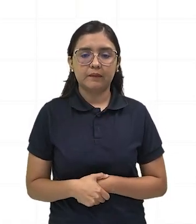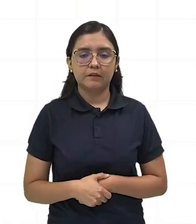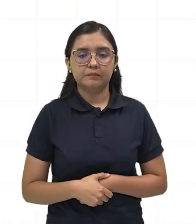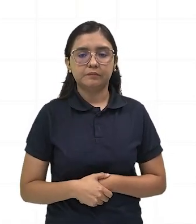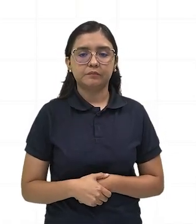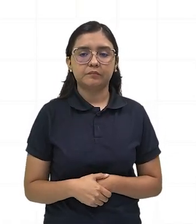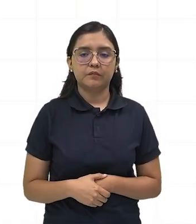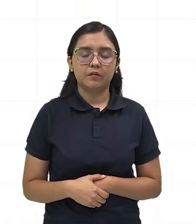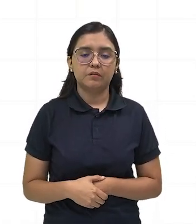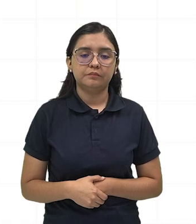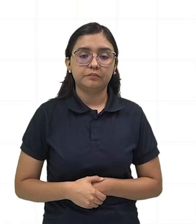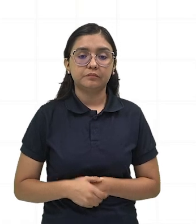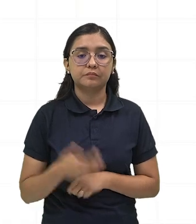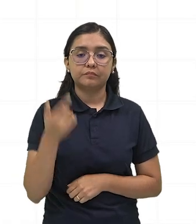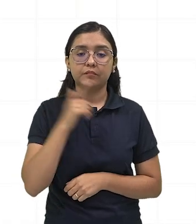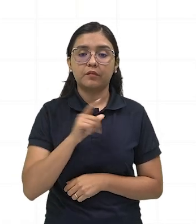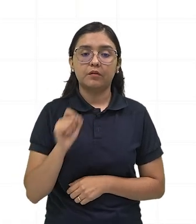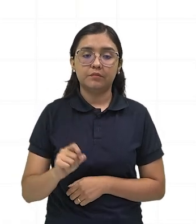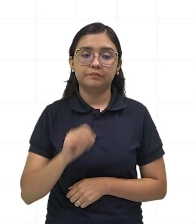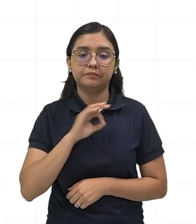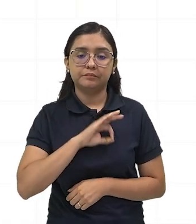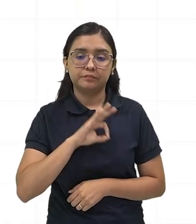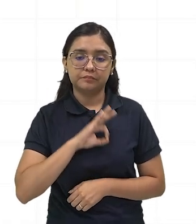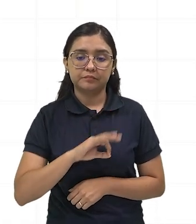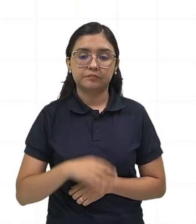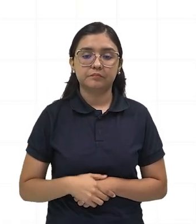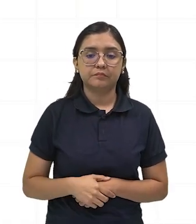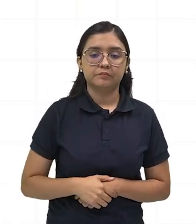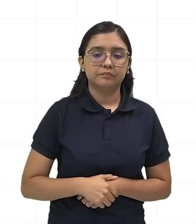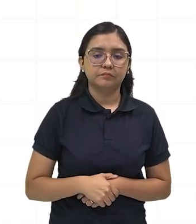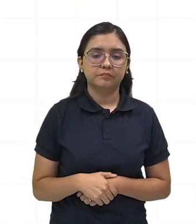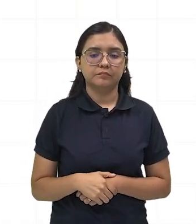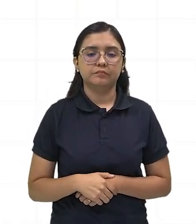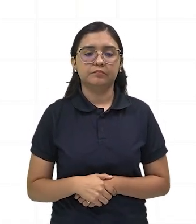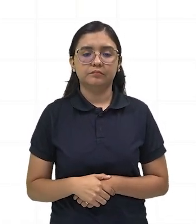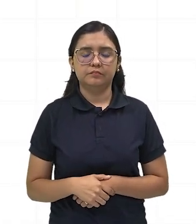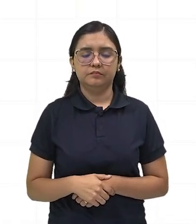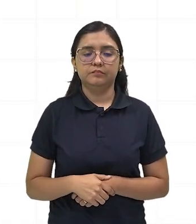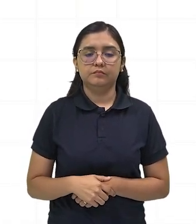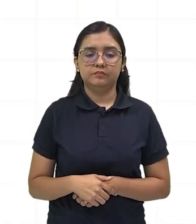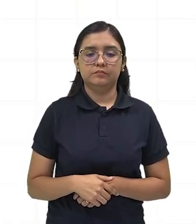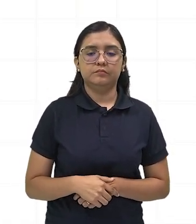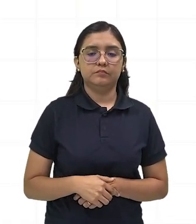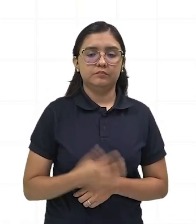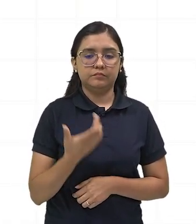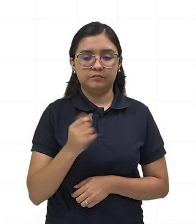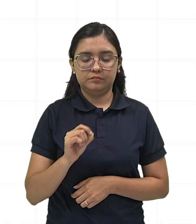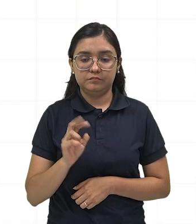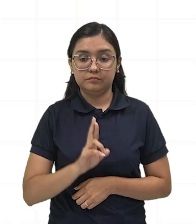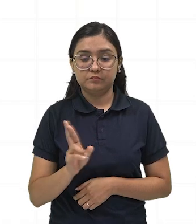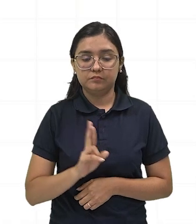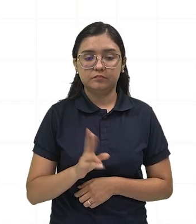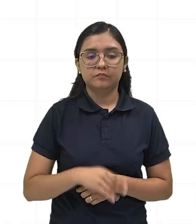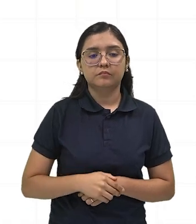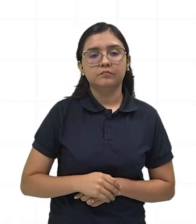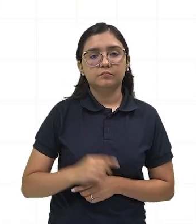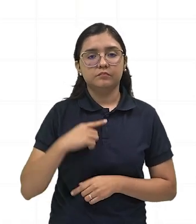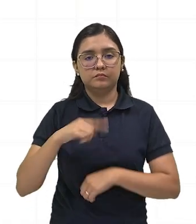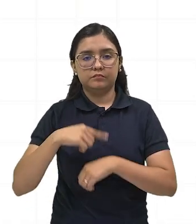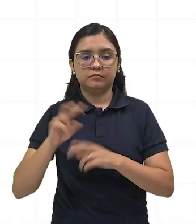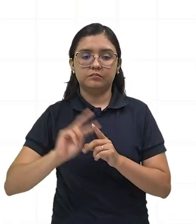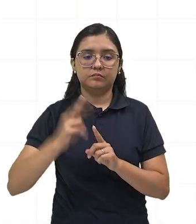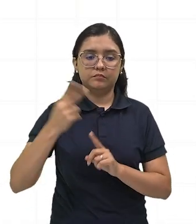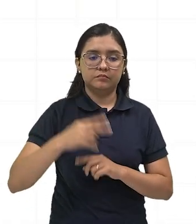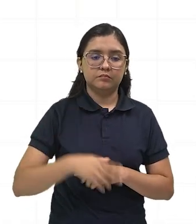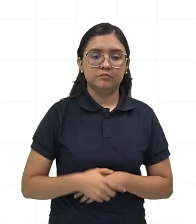ele vai ganhar R$ 20. 2 horas, eu dobrei o número de horas, né, para H